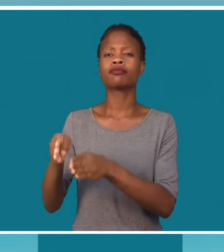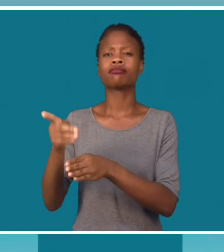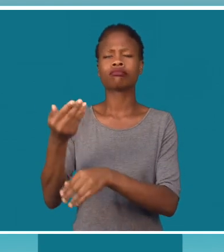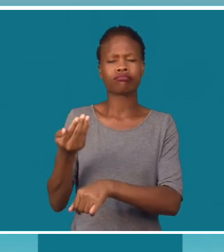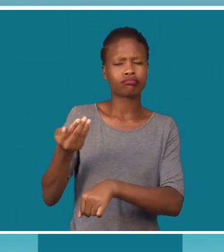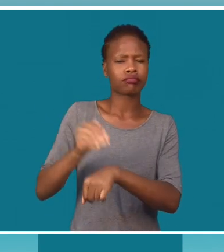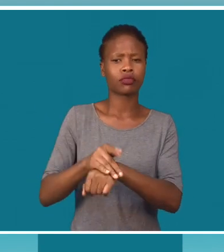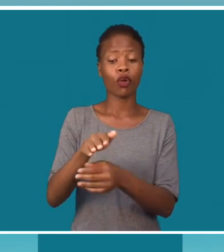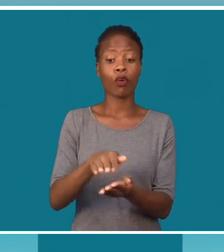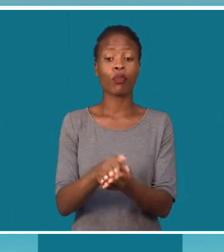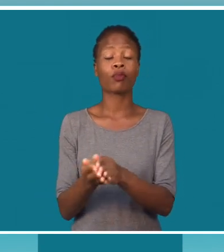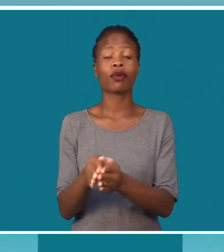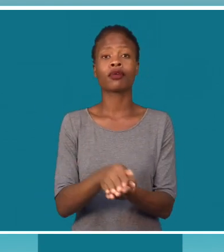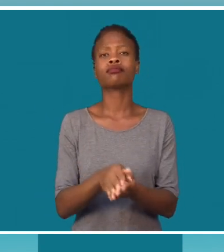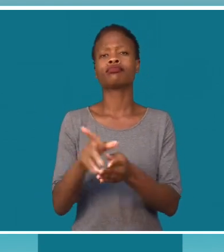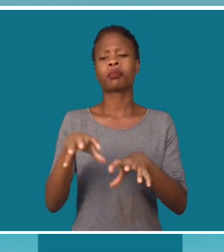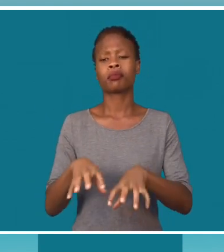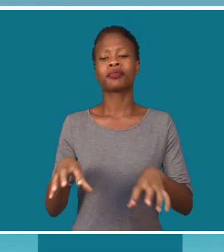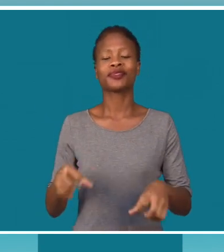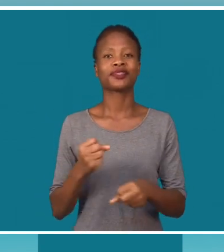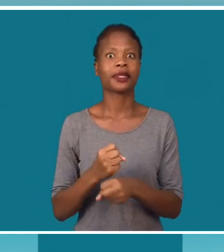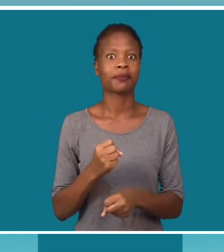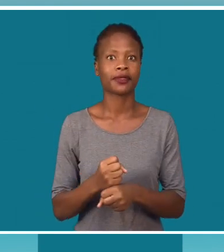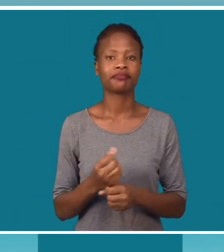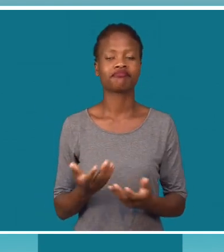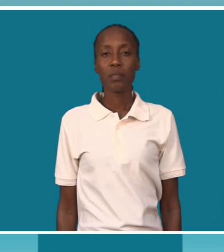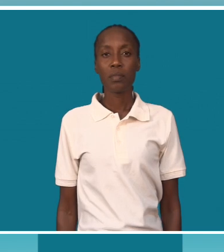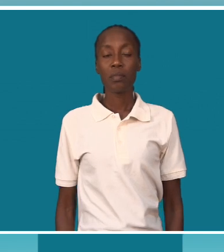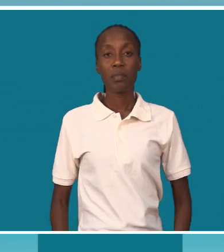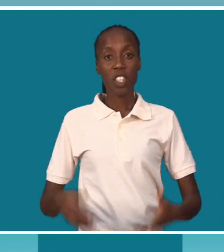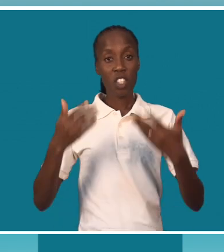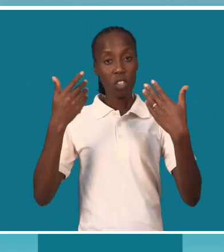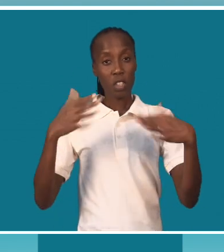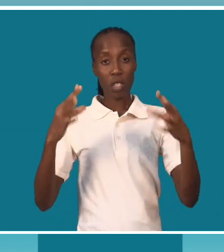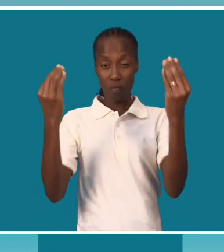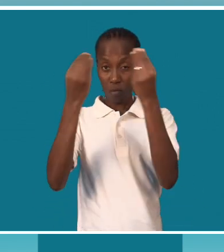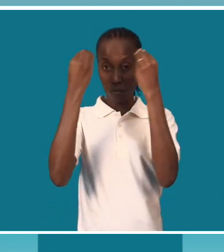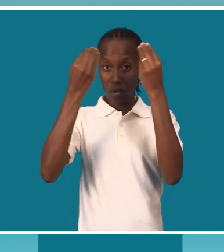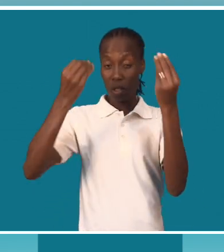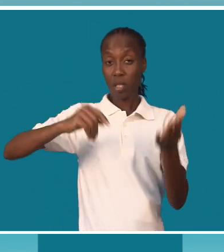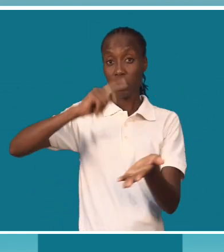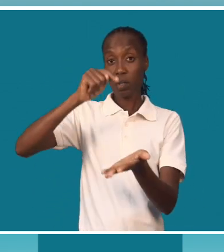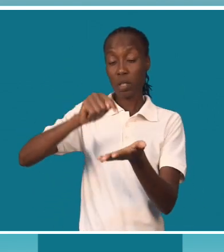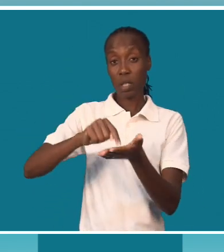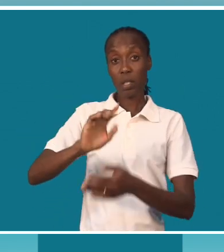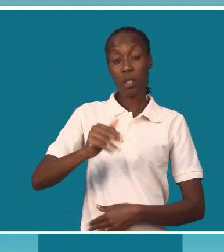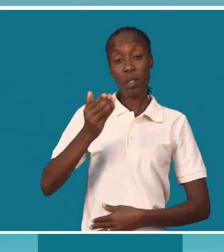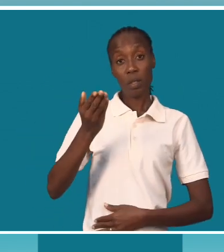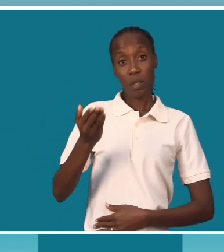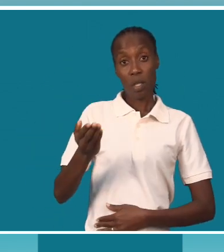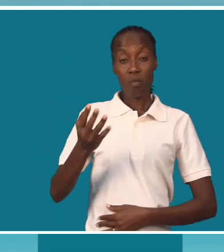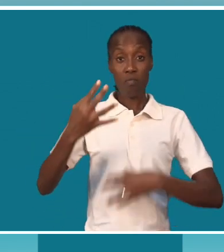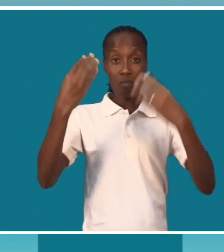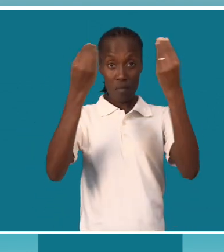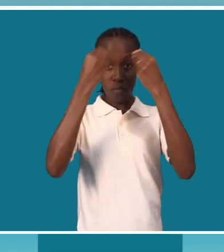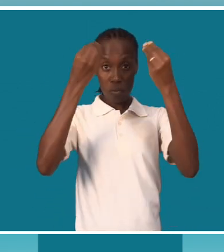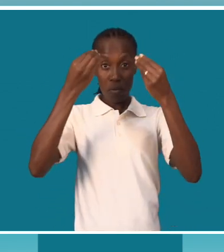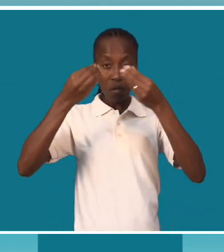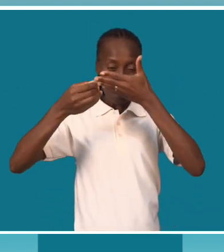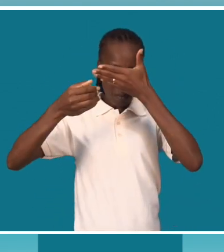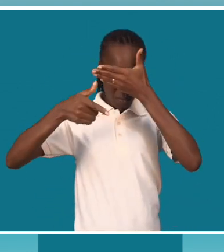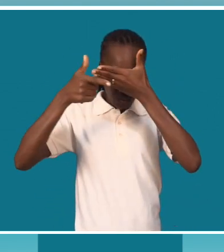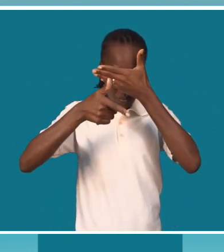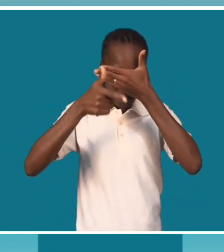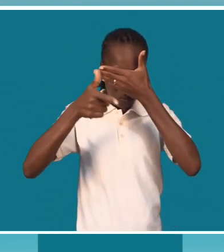número de profissionais preparados para o mercado de trabalho. Fui formada nesse centro no curso de